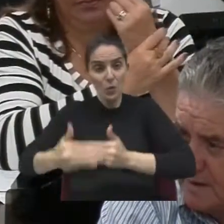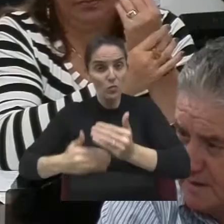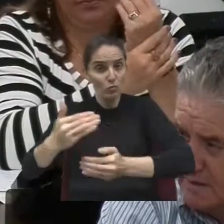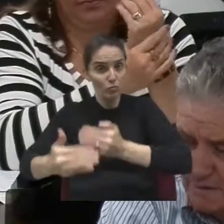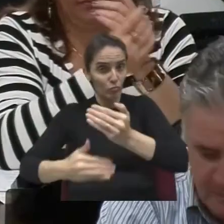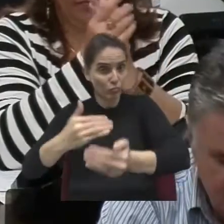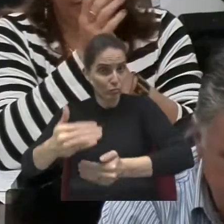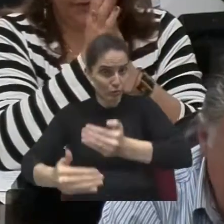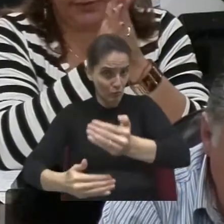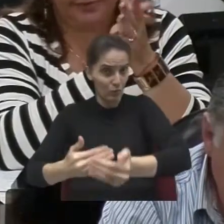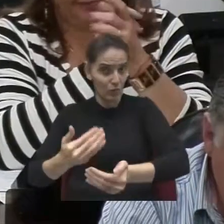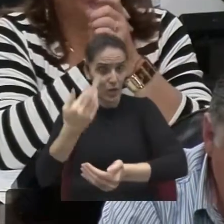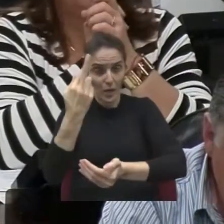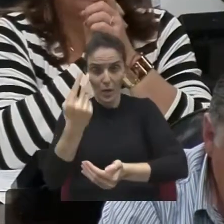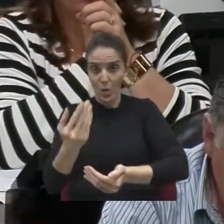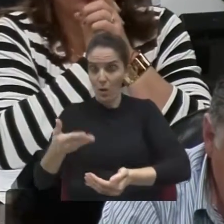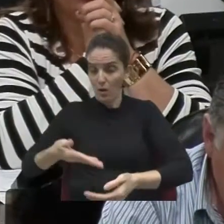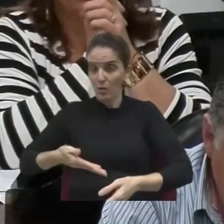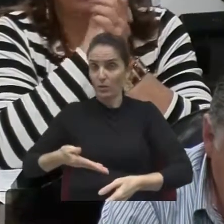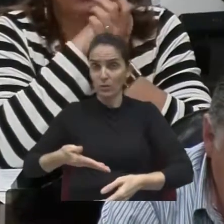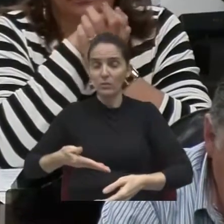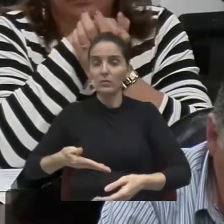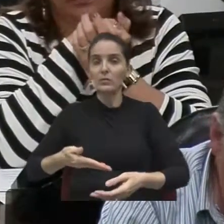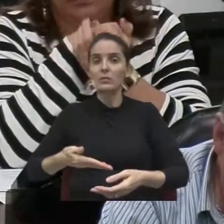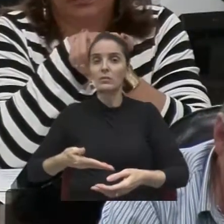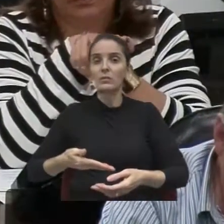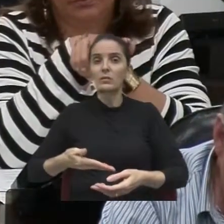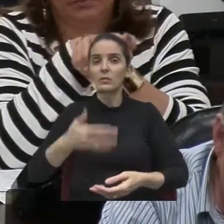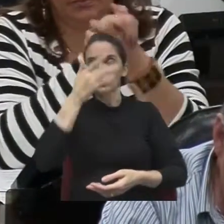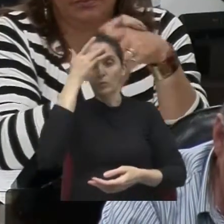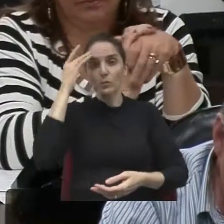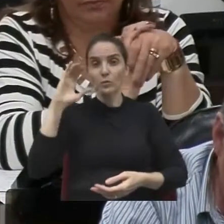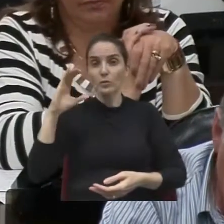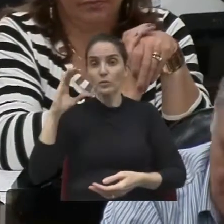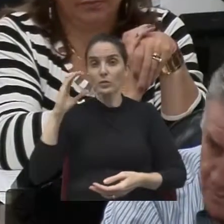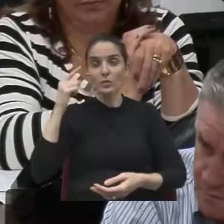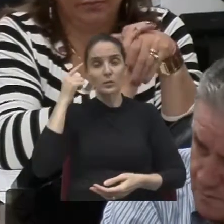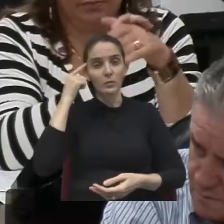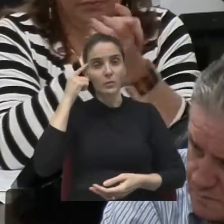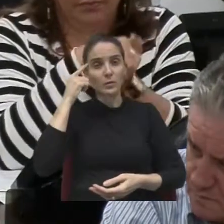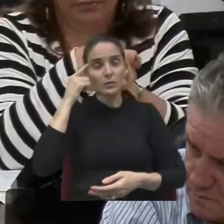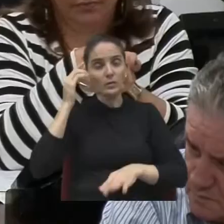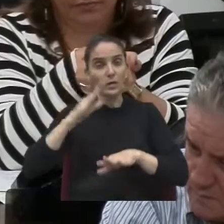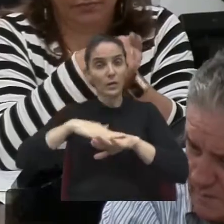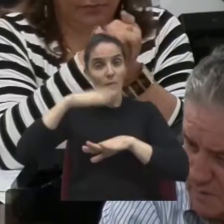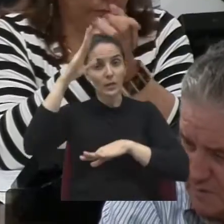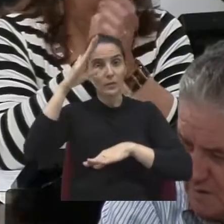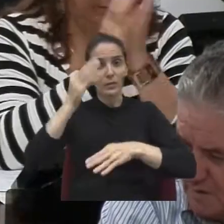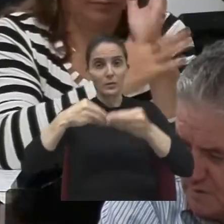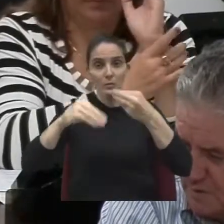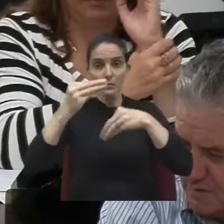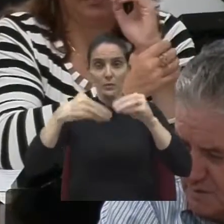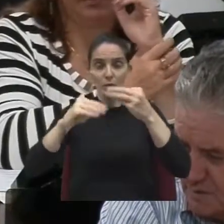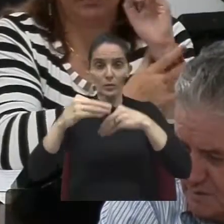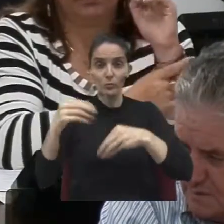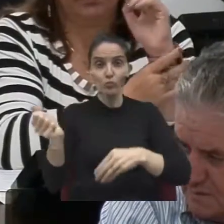números atuais, os cientistas preveem que haverá mais plásticos do que peixes nos oceanos